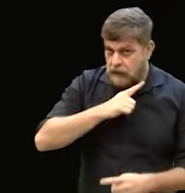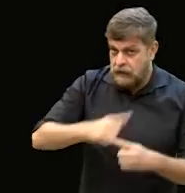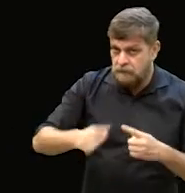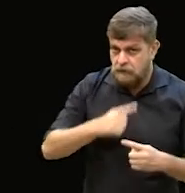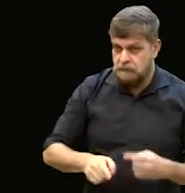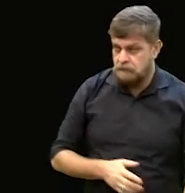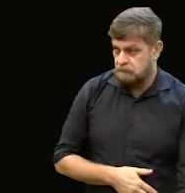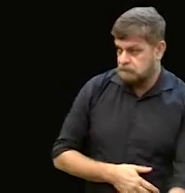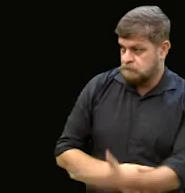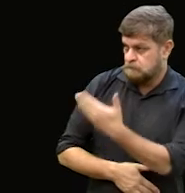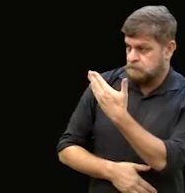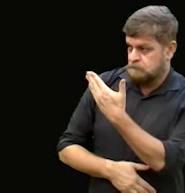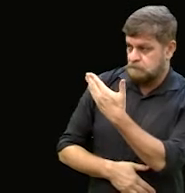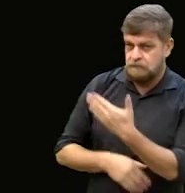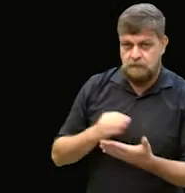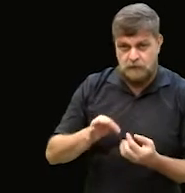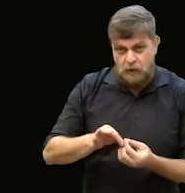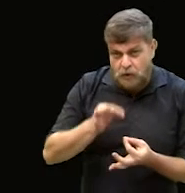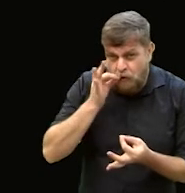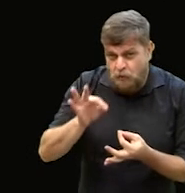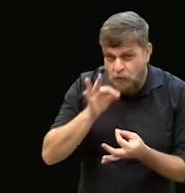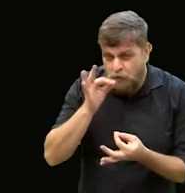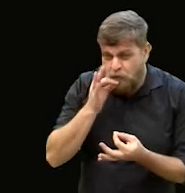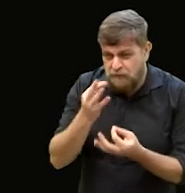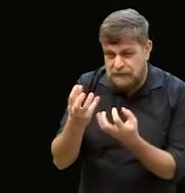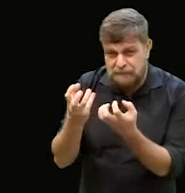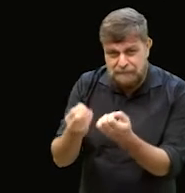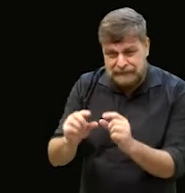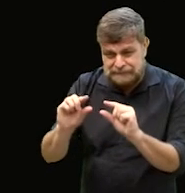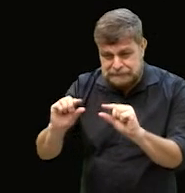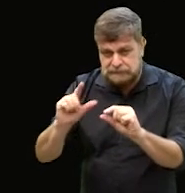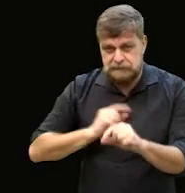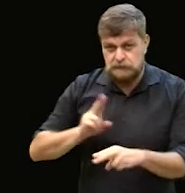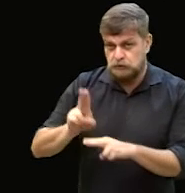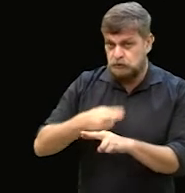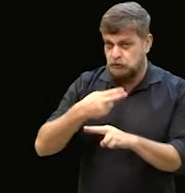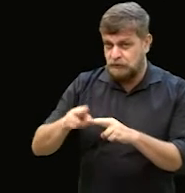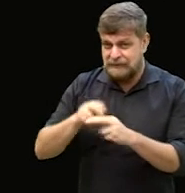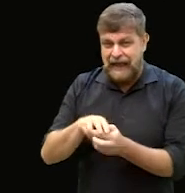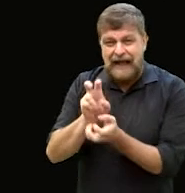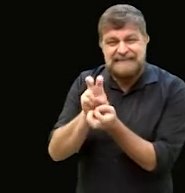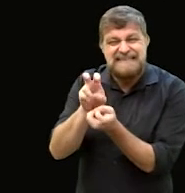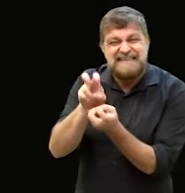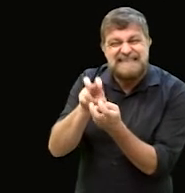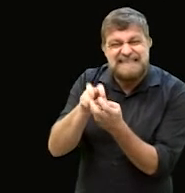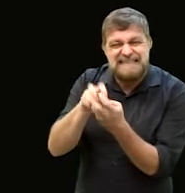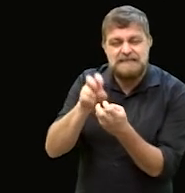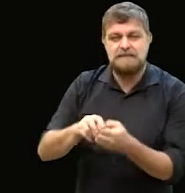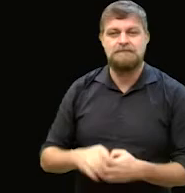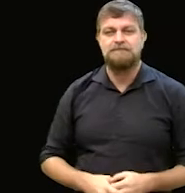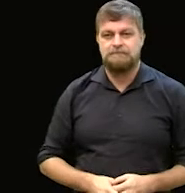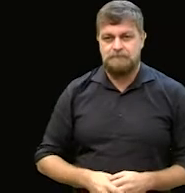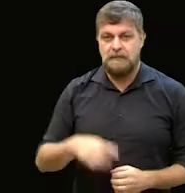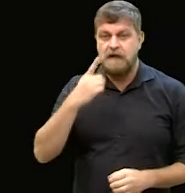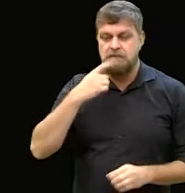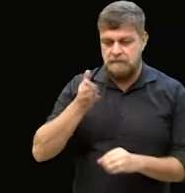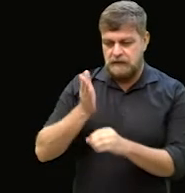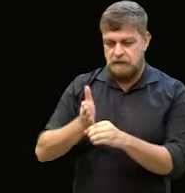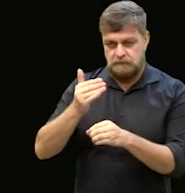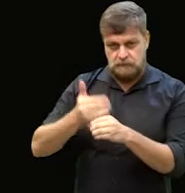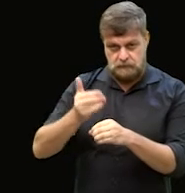alimentos proibidos: uva, uva passa, chocolate, castanhas,